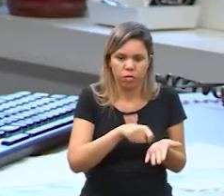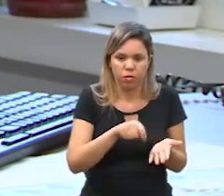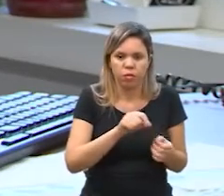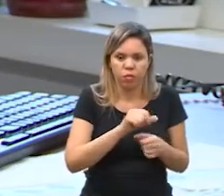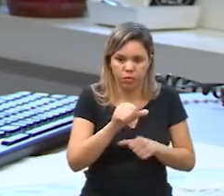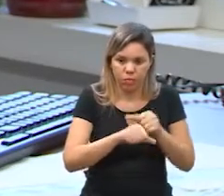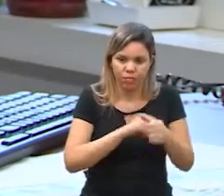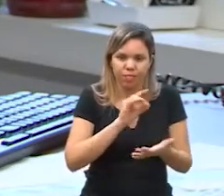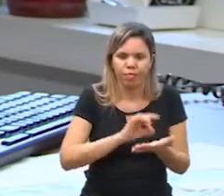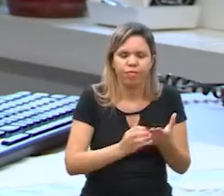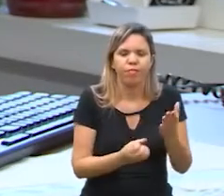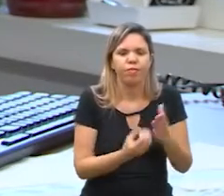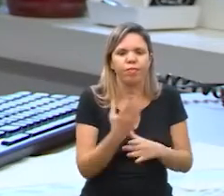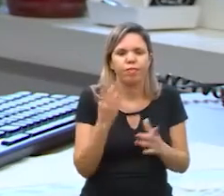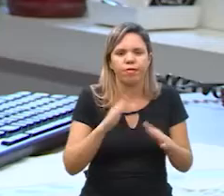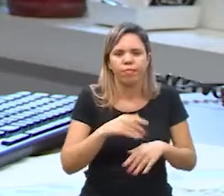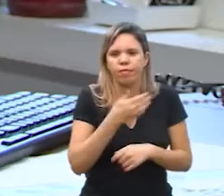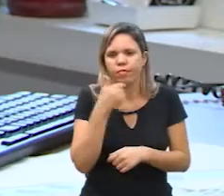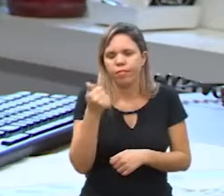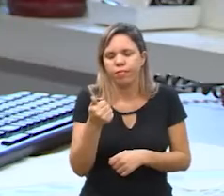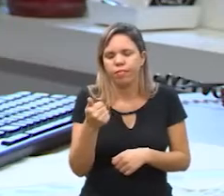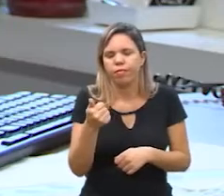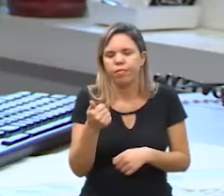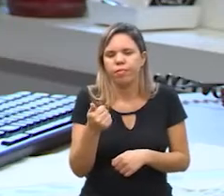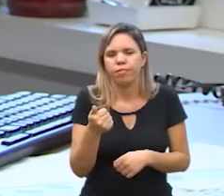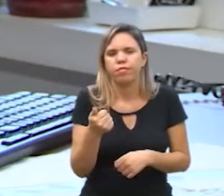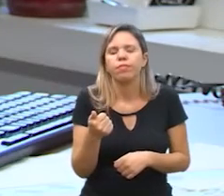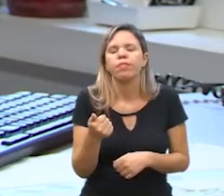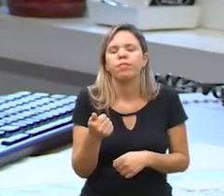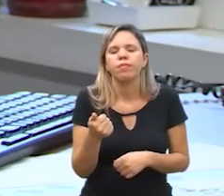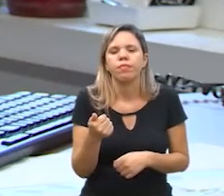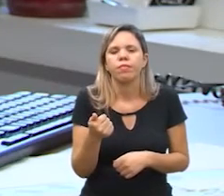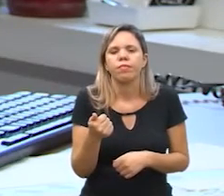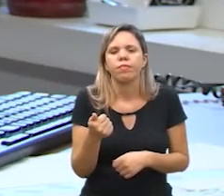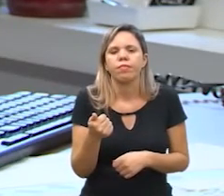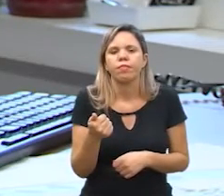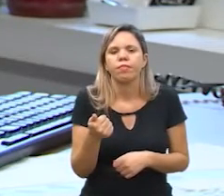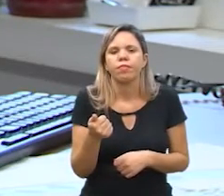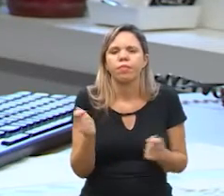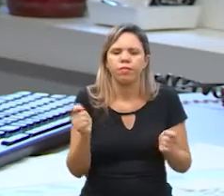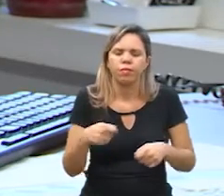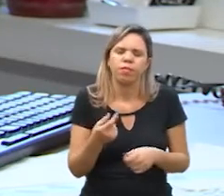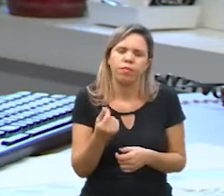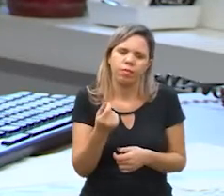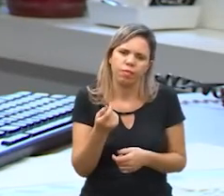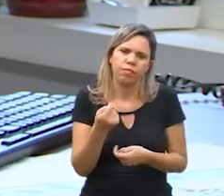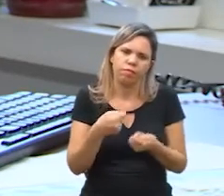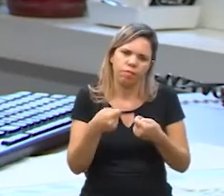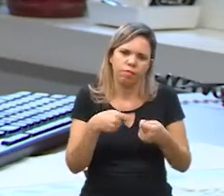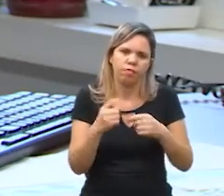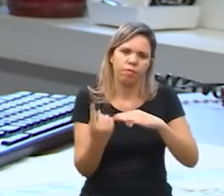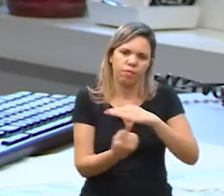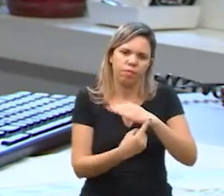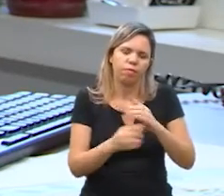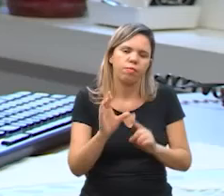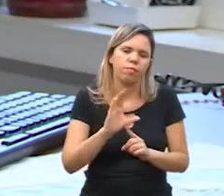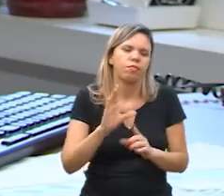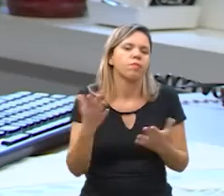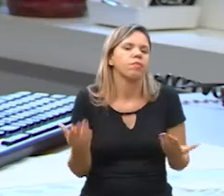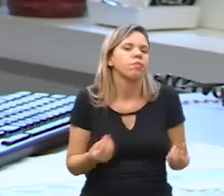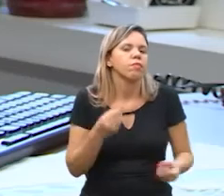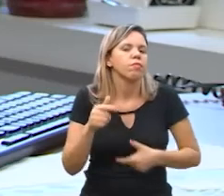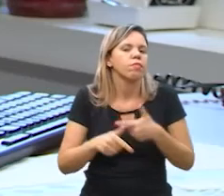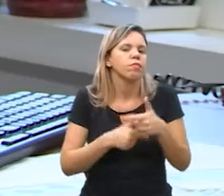aquilo vire uma realidade da melhor forma possível, né? Levando em consideração a viabilidade financeira do cliente. Como